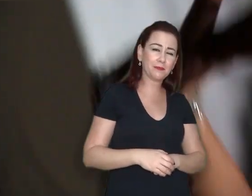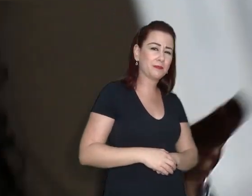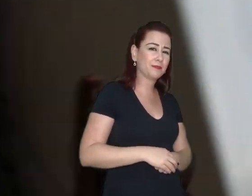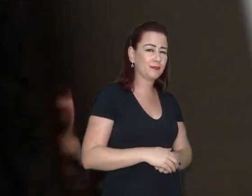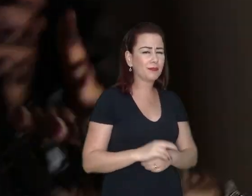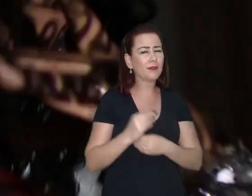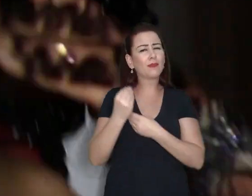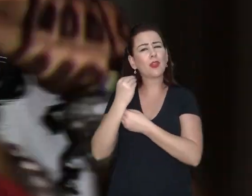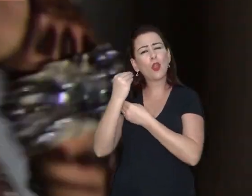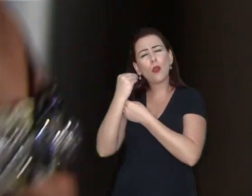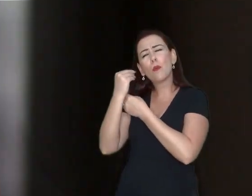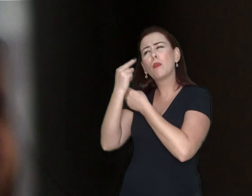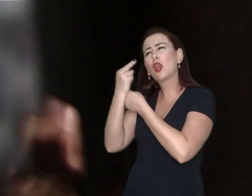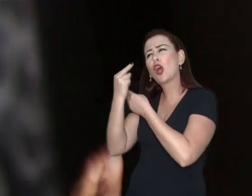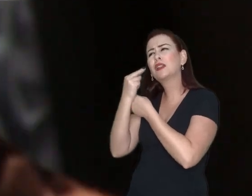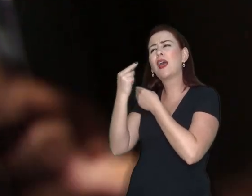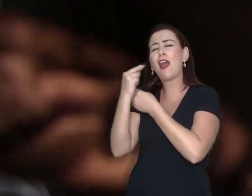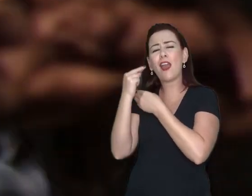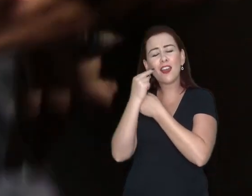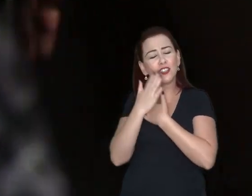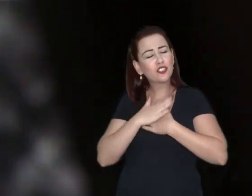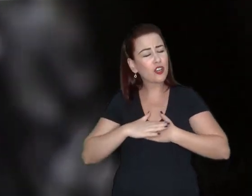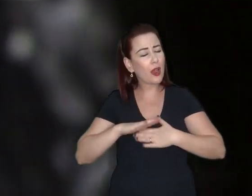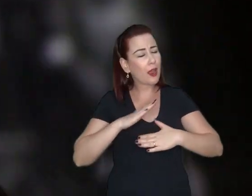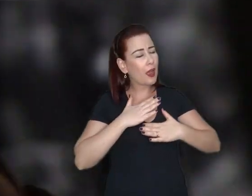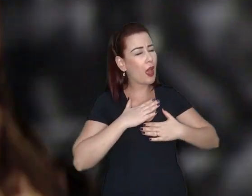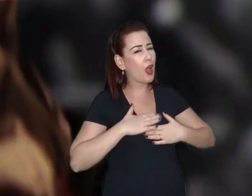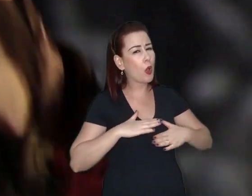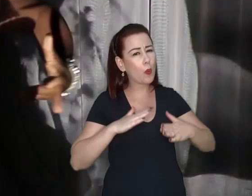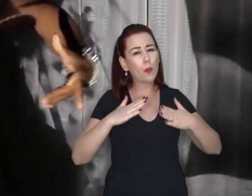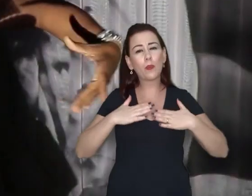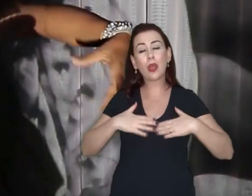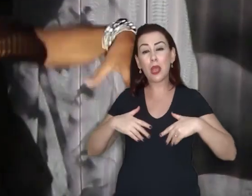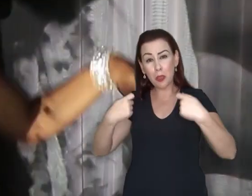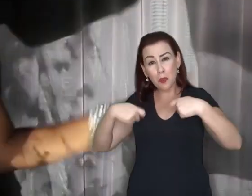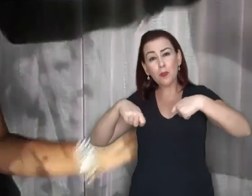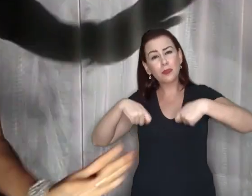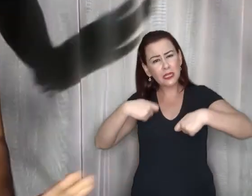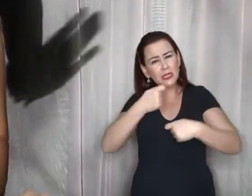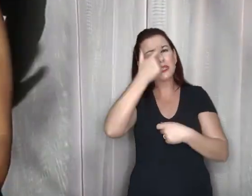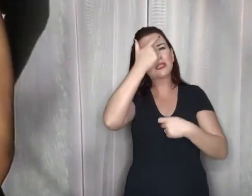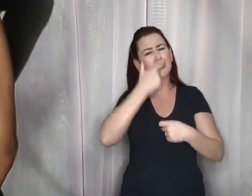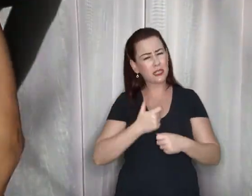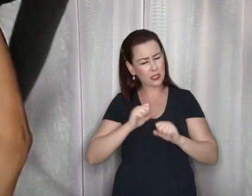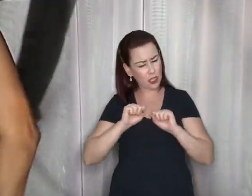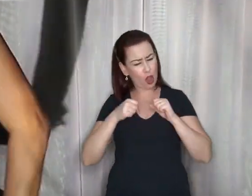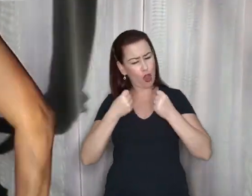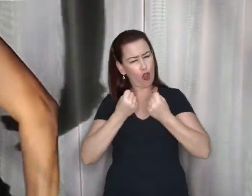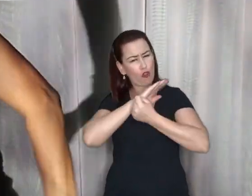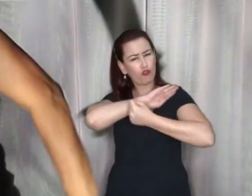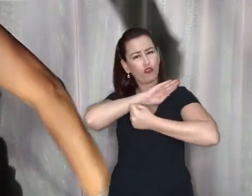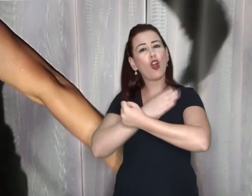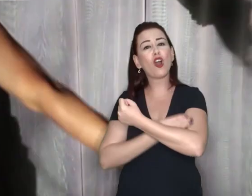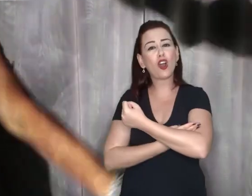Protege minha calma, é preciso ser forte pra ser, precisa ser